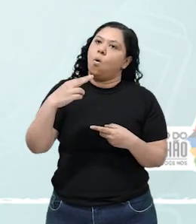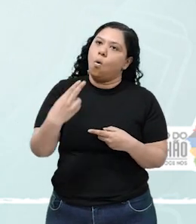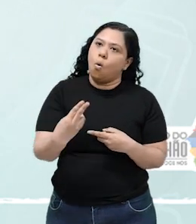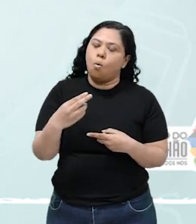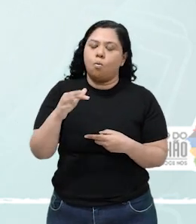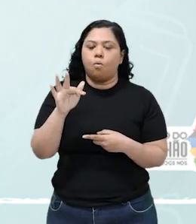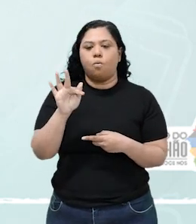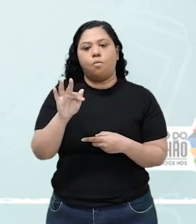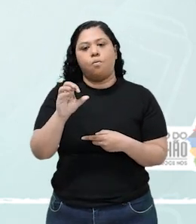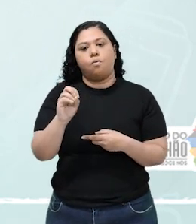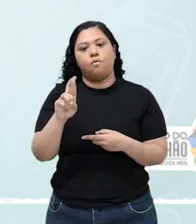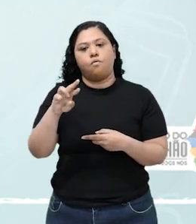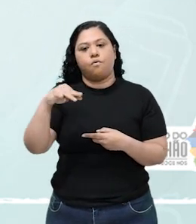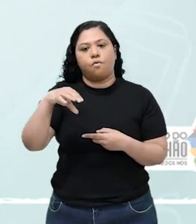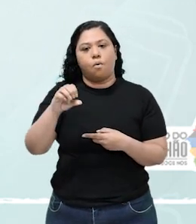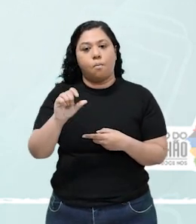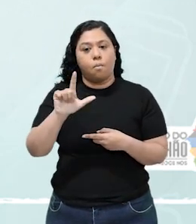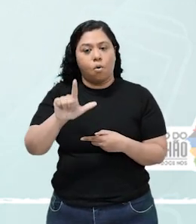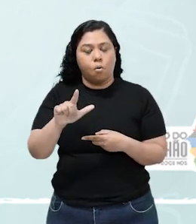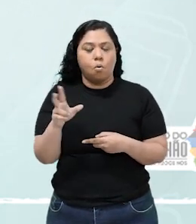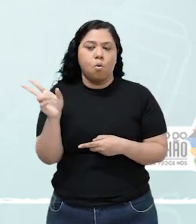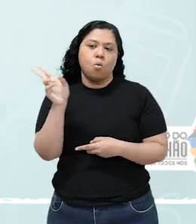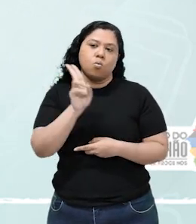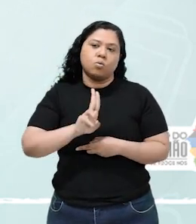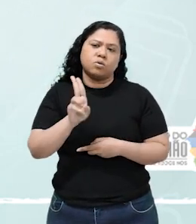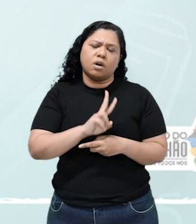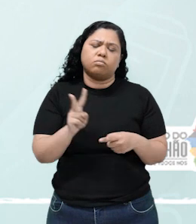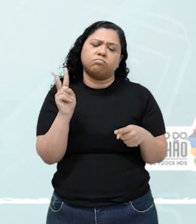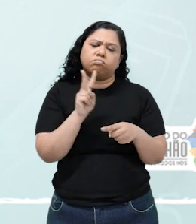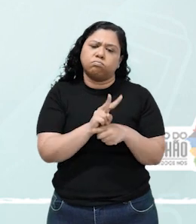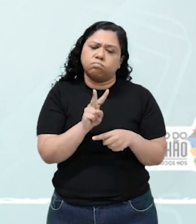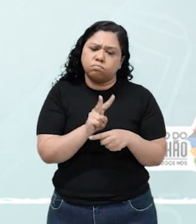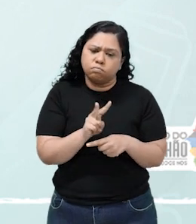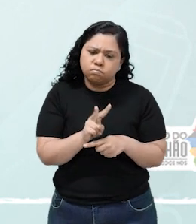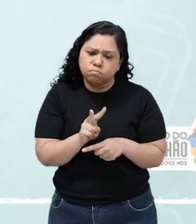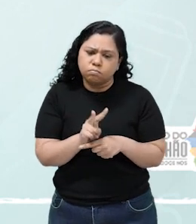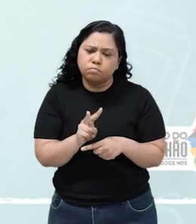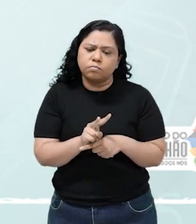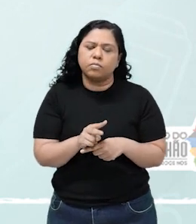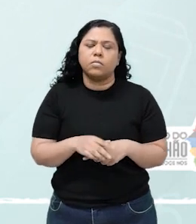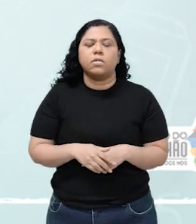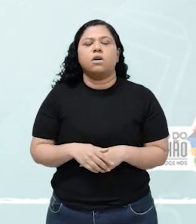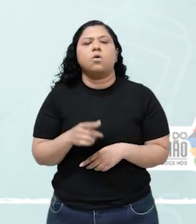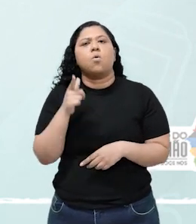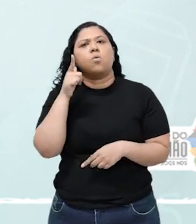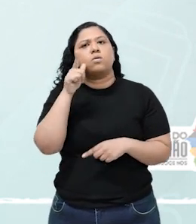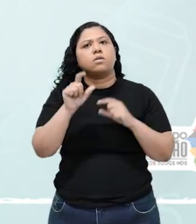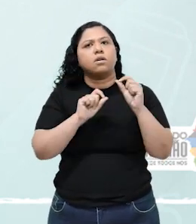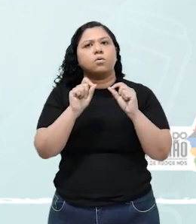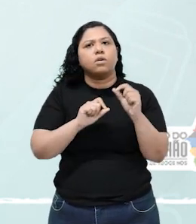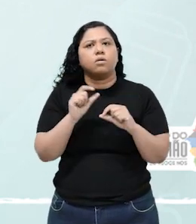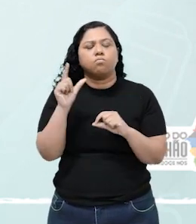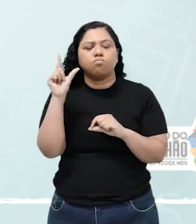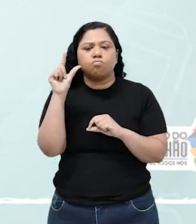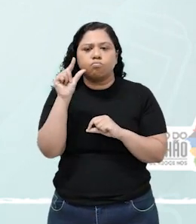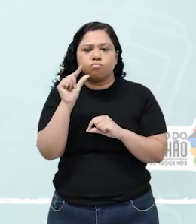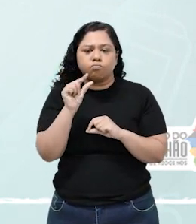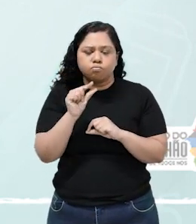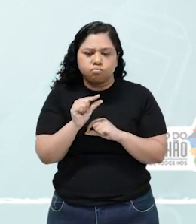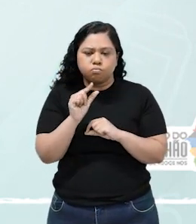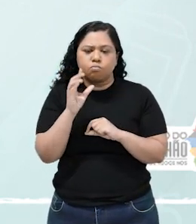espécies biológicas, certo? Então, ele consegue diminuir, desacelerar a